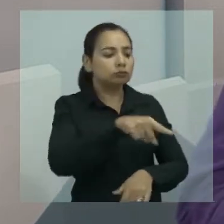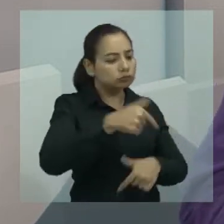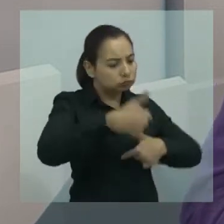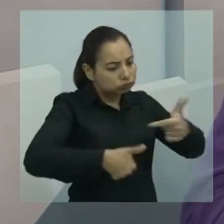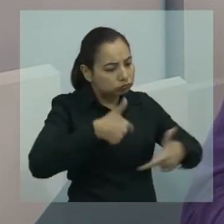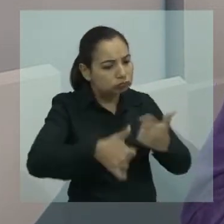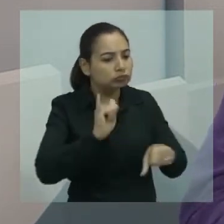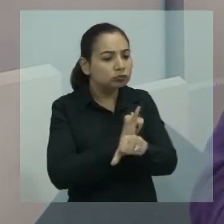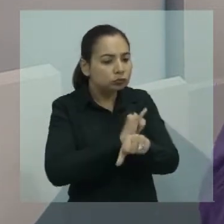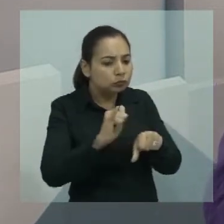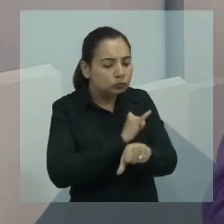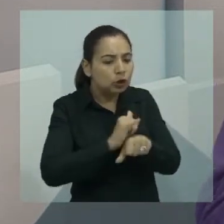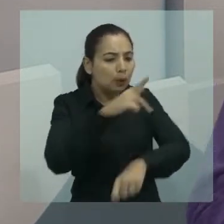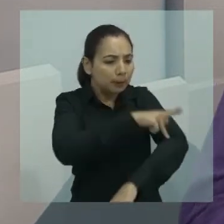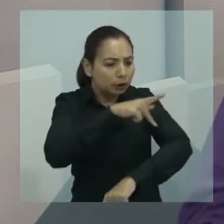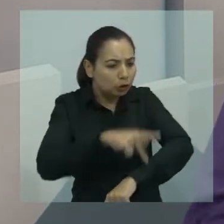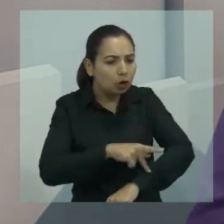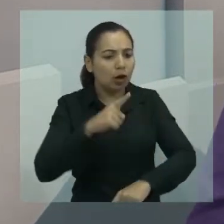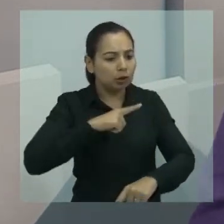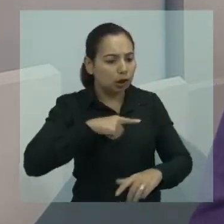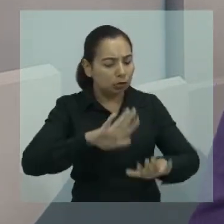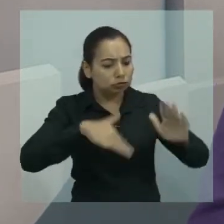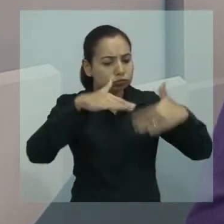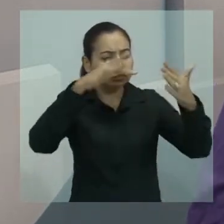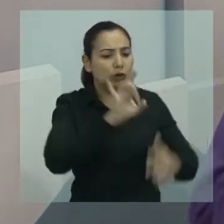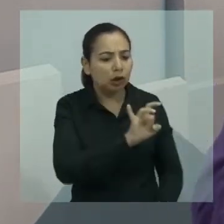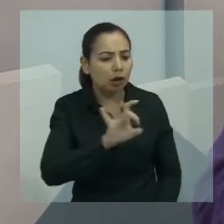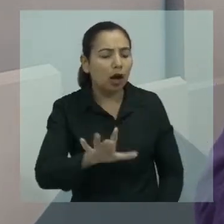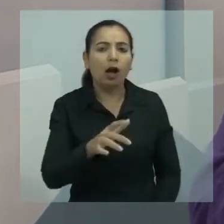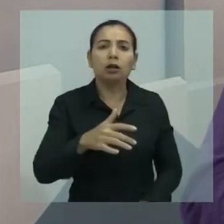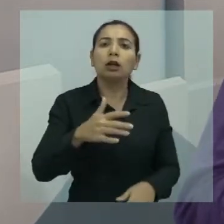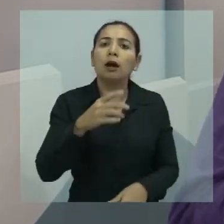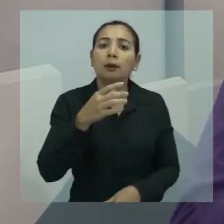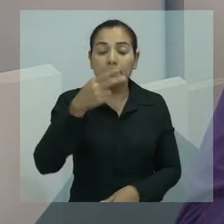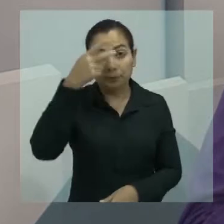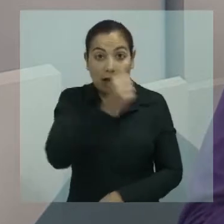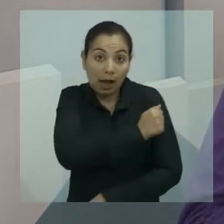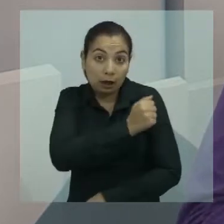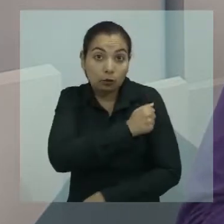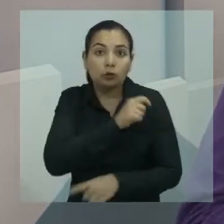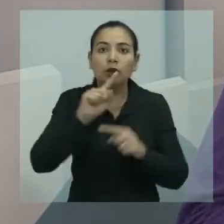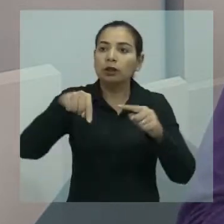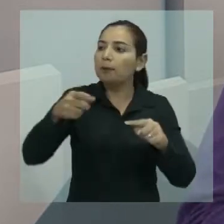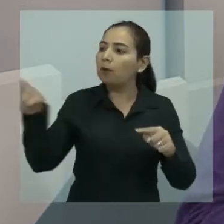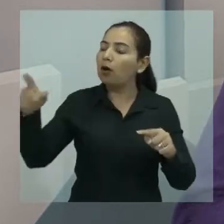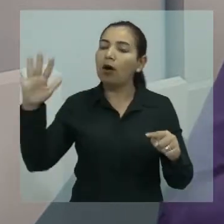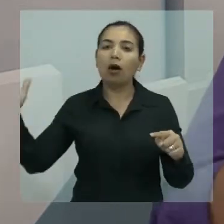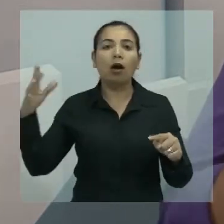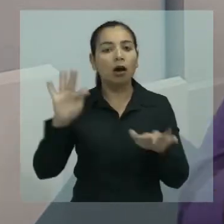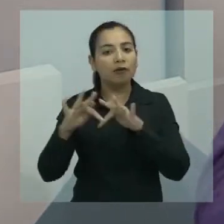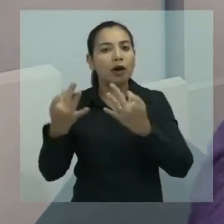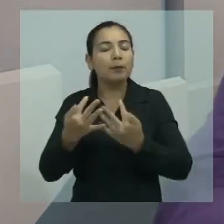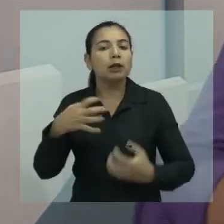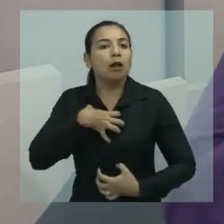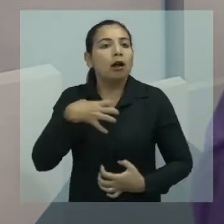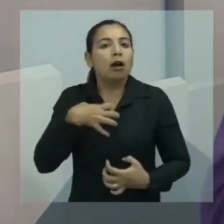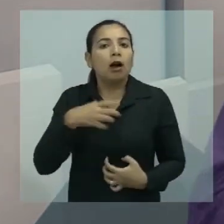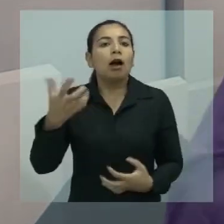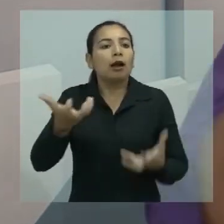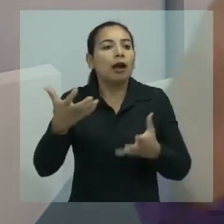apenas a família. Elas precisam fazer o seu trabalho pedagógico funcionar, demonstrar o sucesso educacional